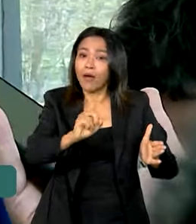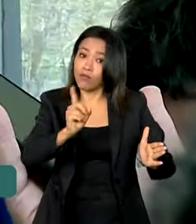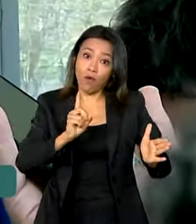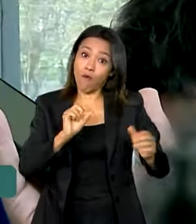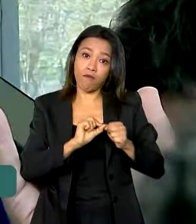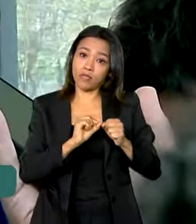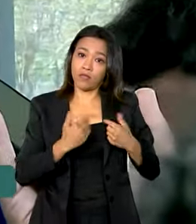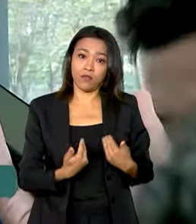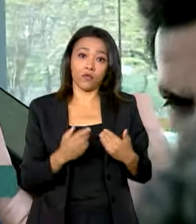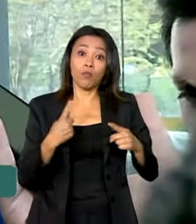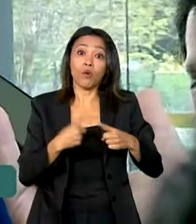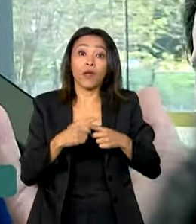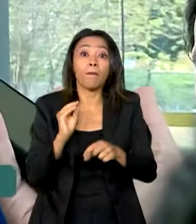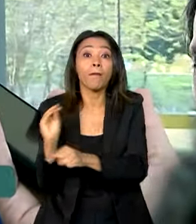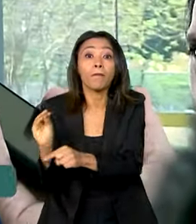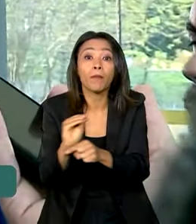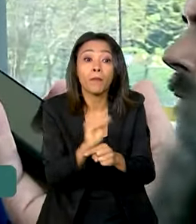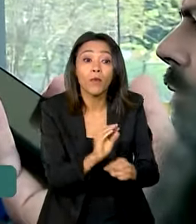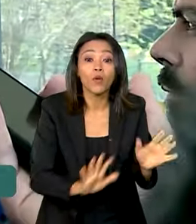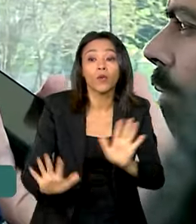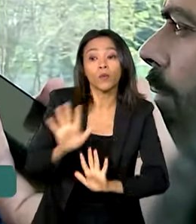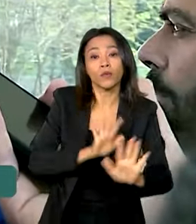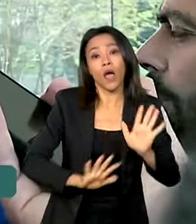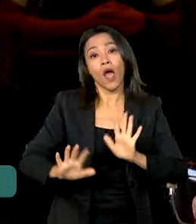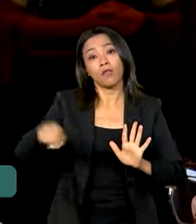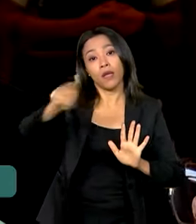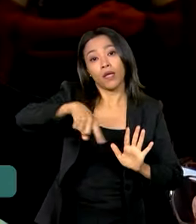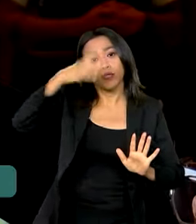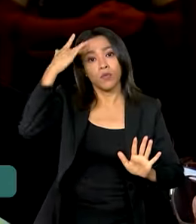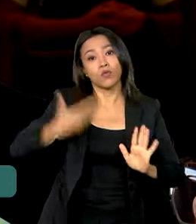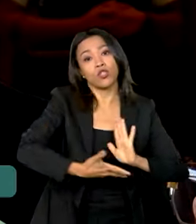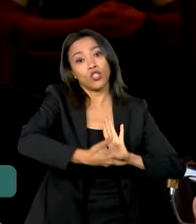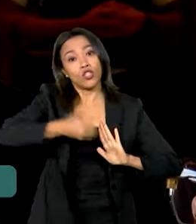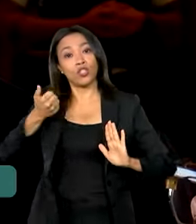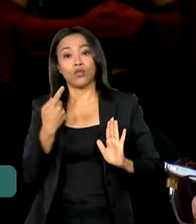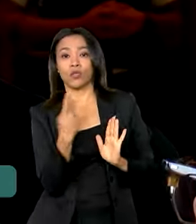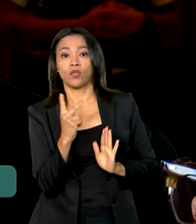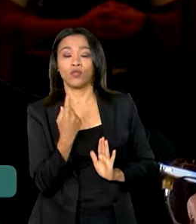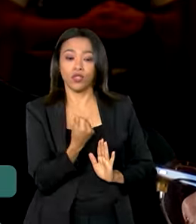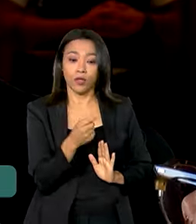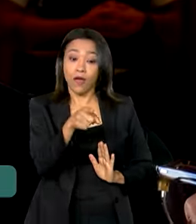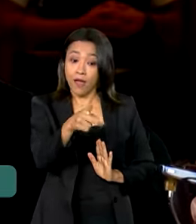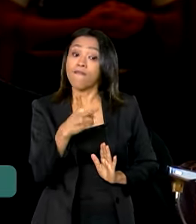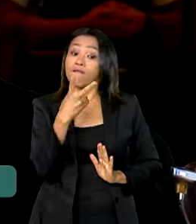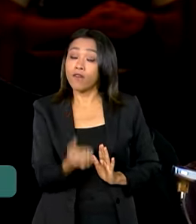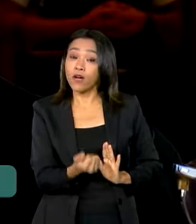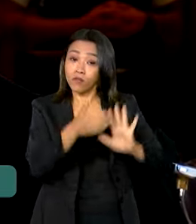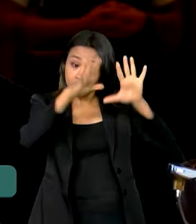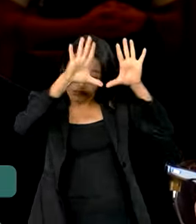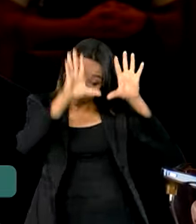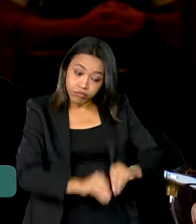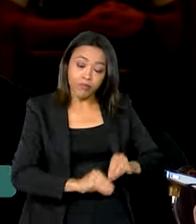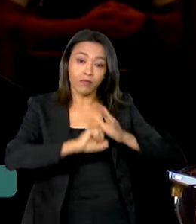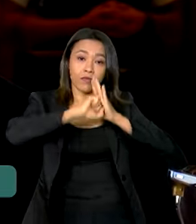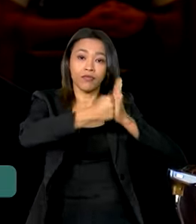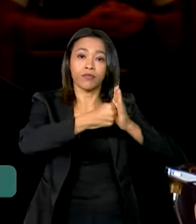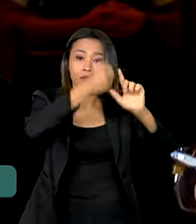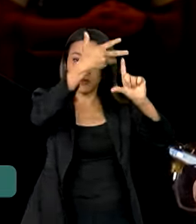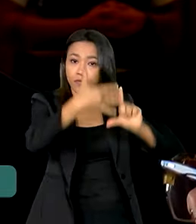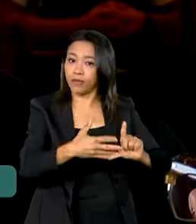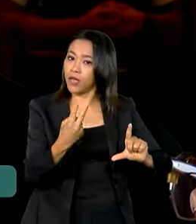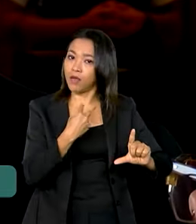para proteger a poupança do eventual apostador nós vamos derrubar os sites porque os sites de aposta não pode estar